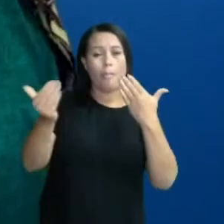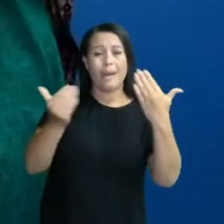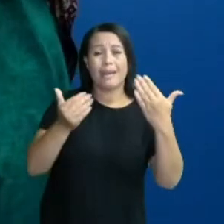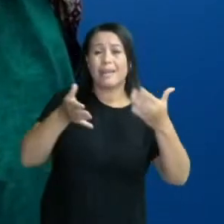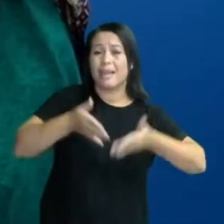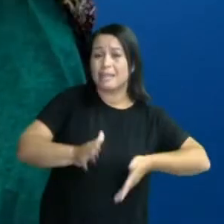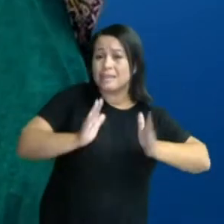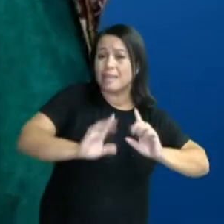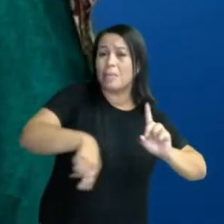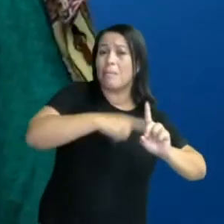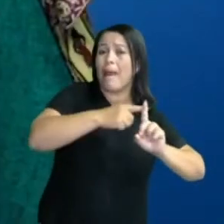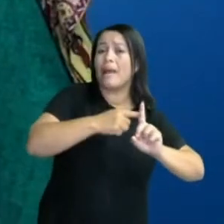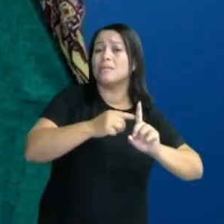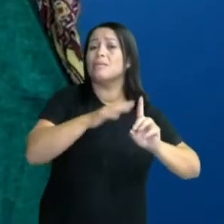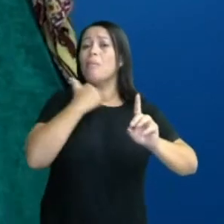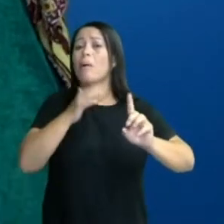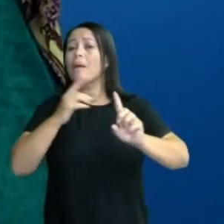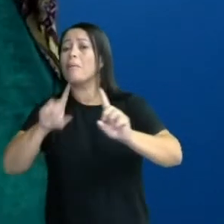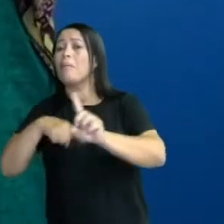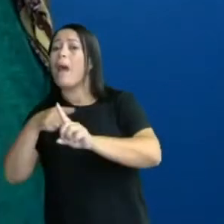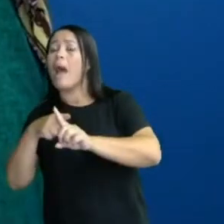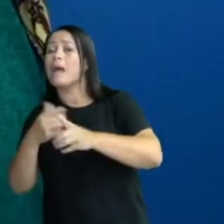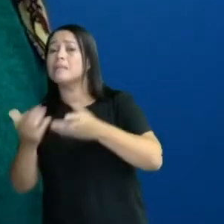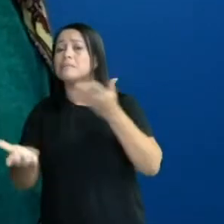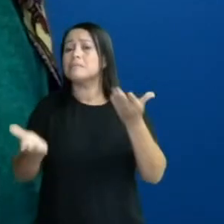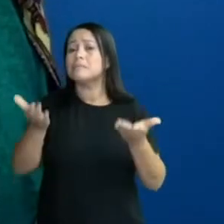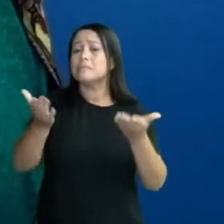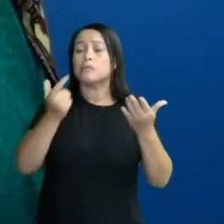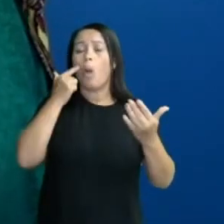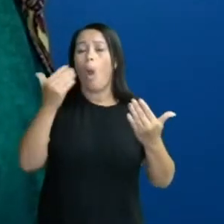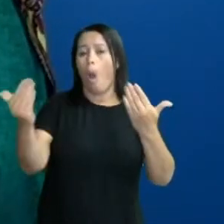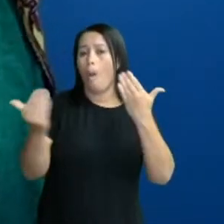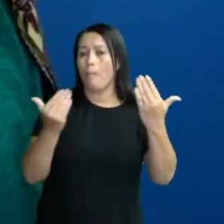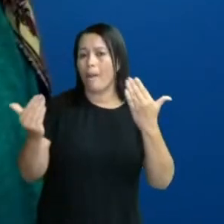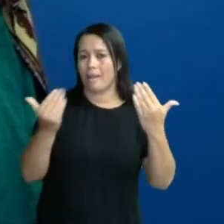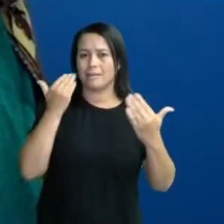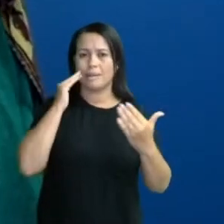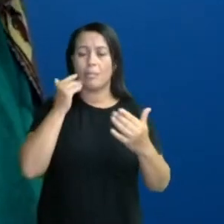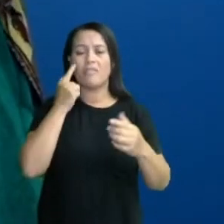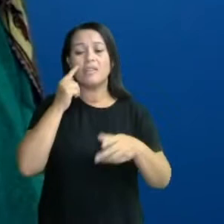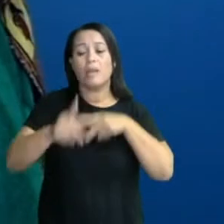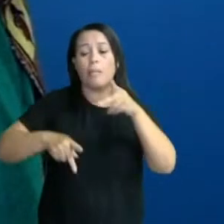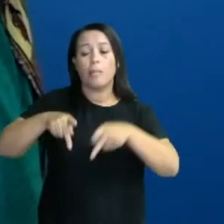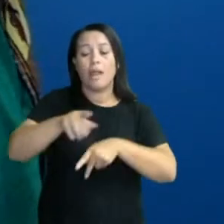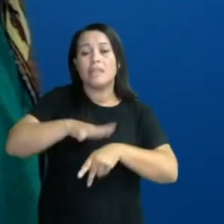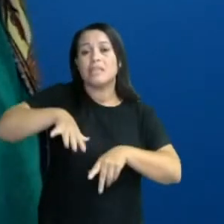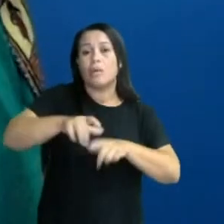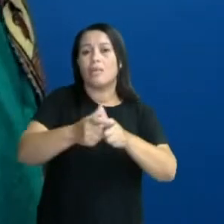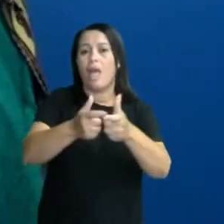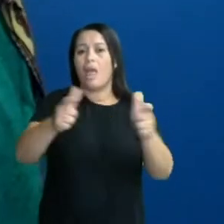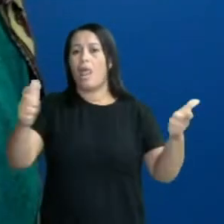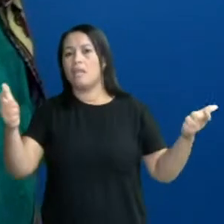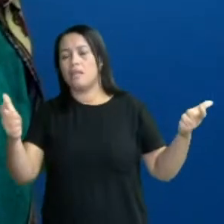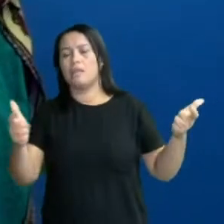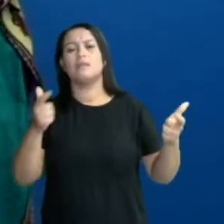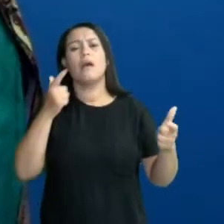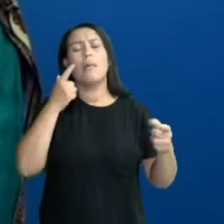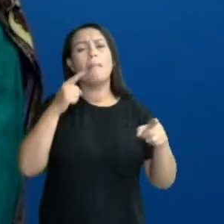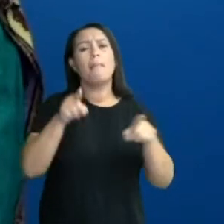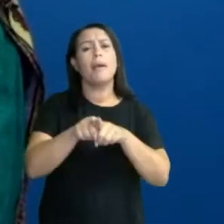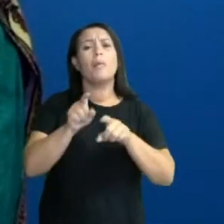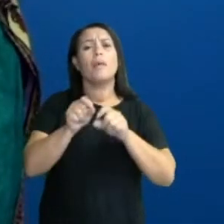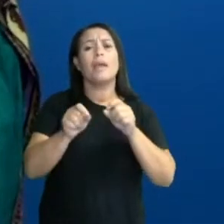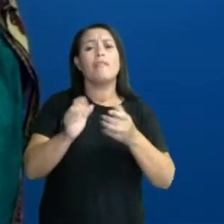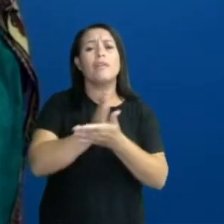ou tá nascendo mais gente para ir vendo se a população está crescendo, né? E também repara nos imigrantes, se tem muita